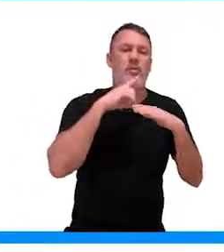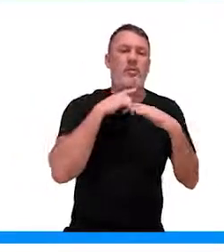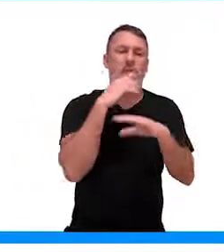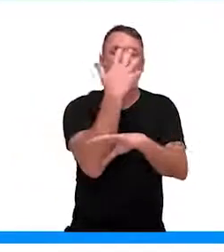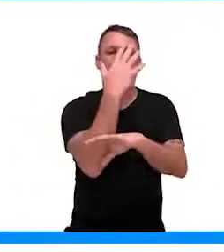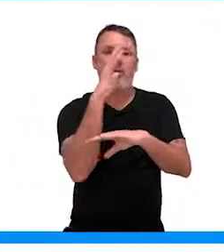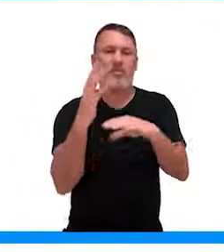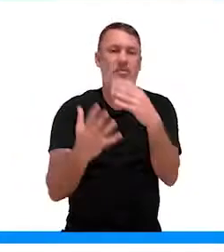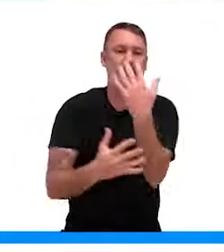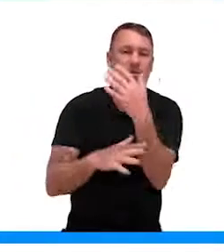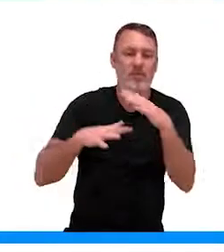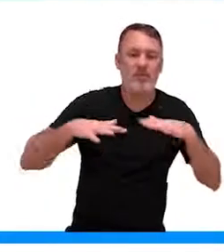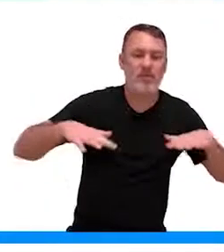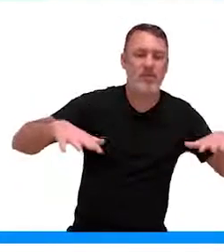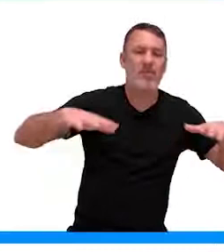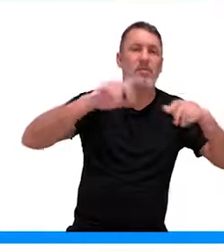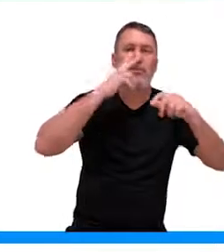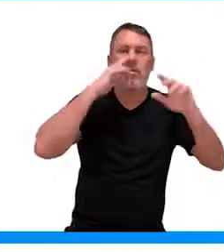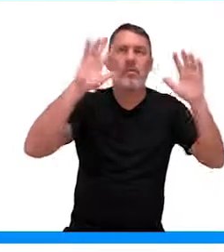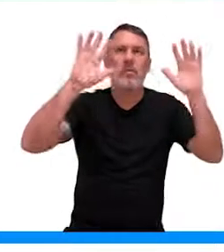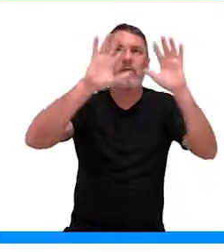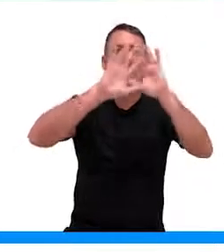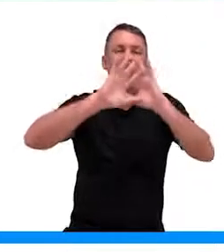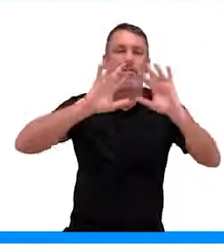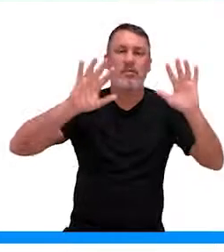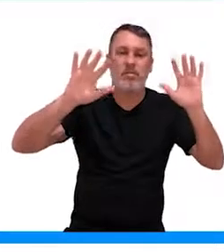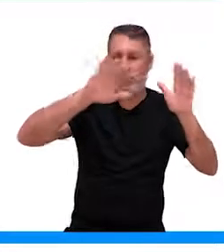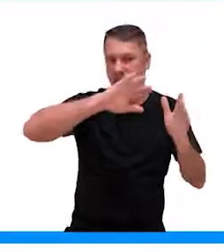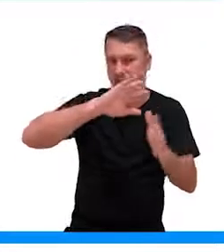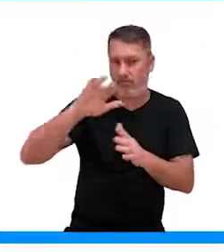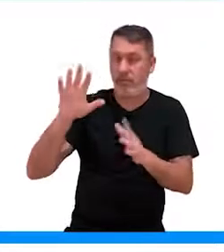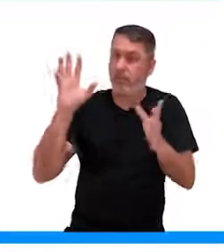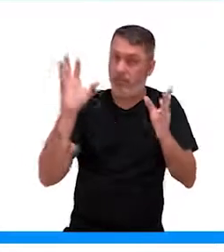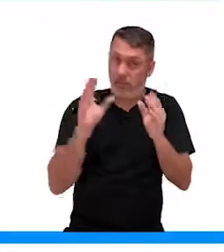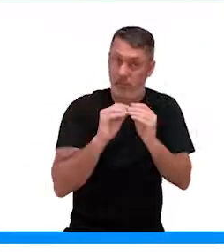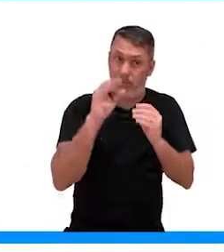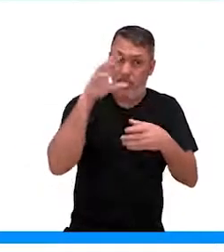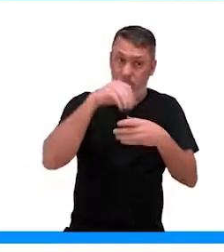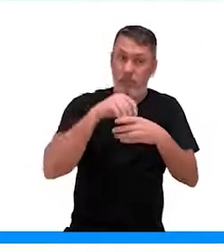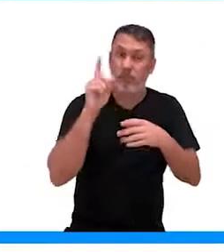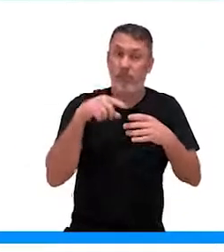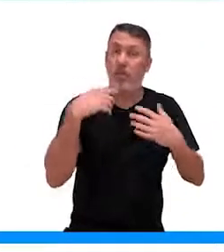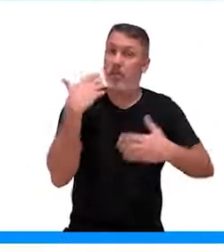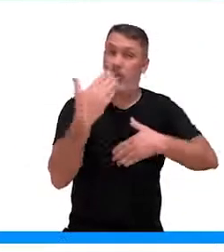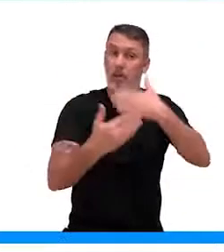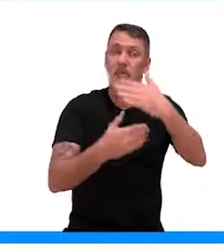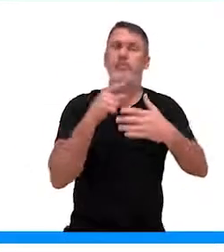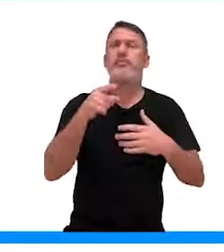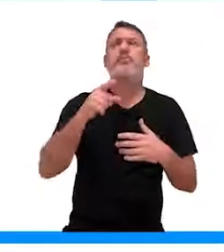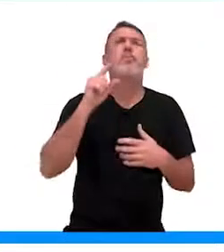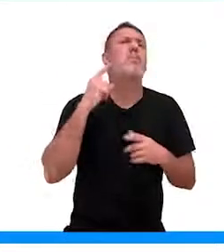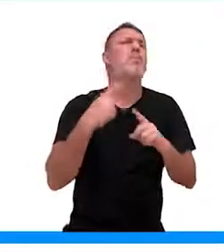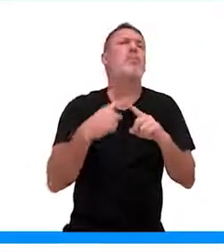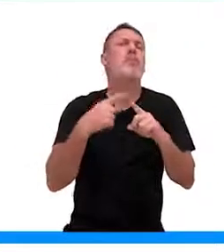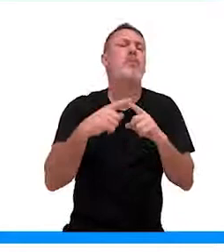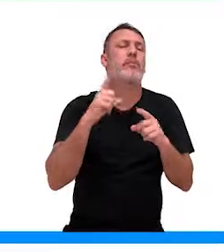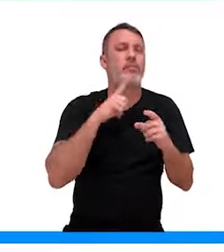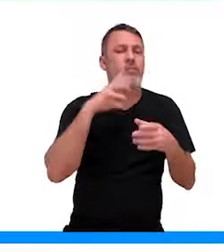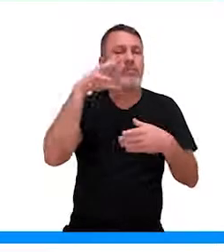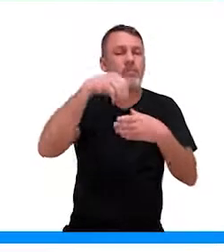superfície da planta em si. Tudo bem? Esse processo ele é, por exemplo, determinante